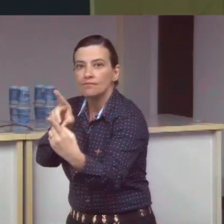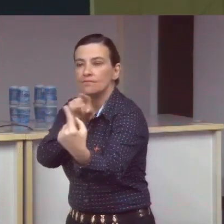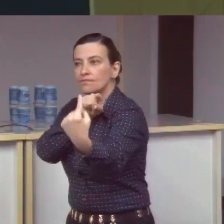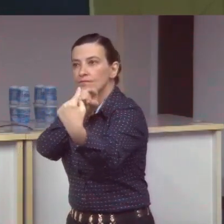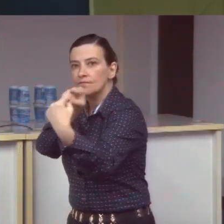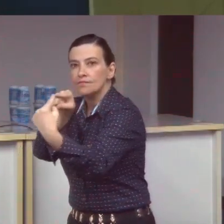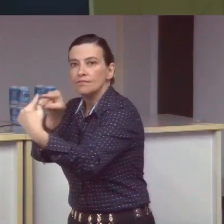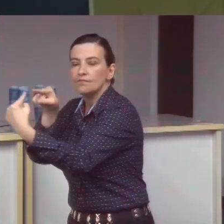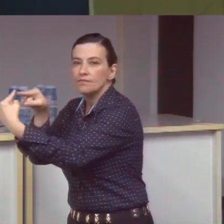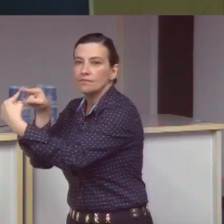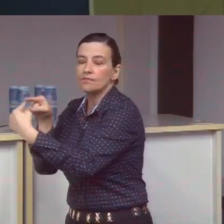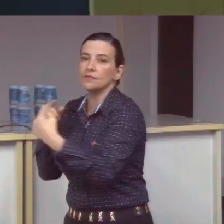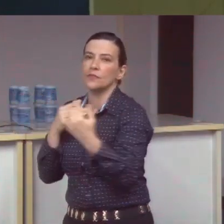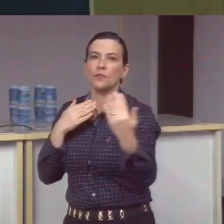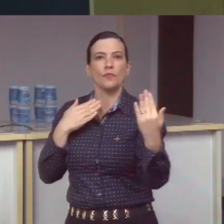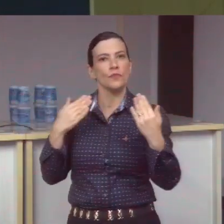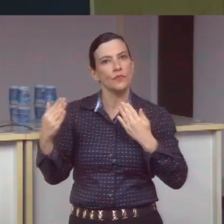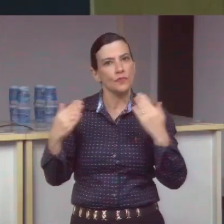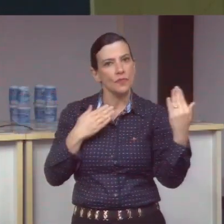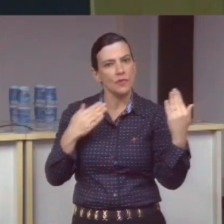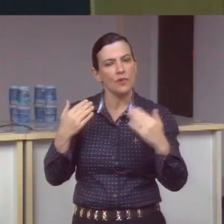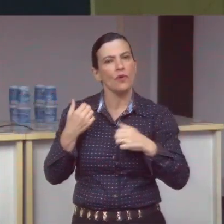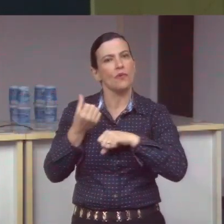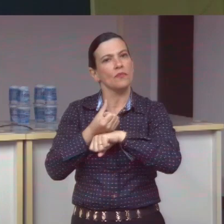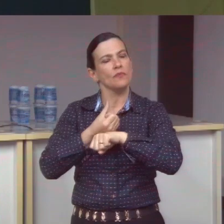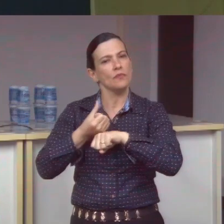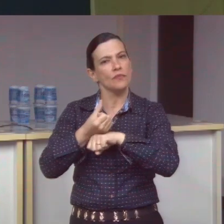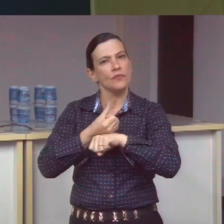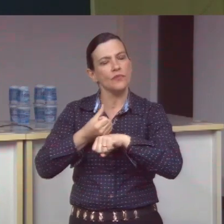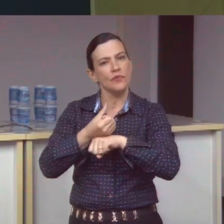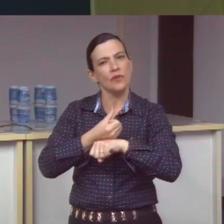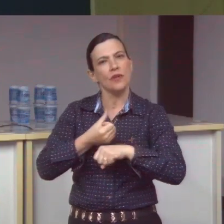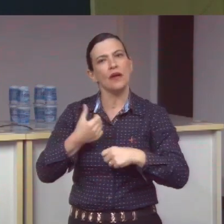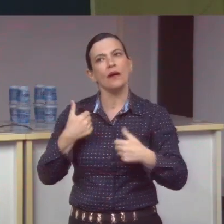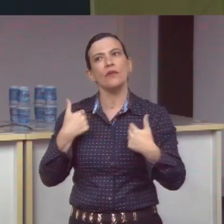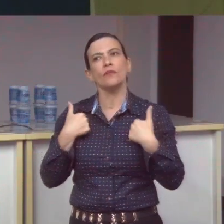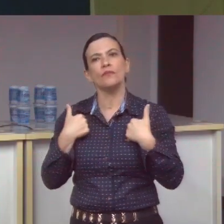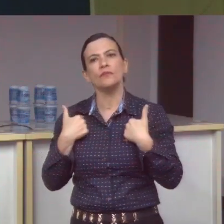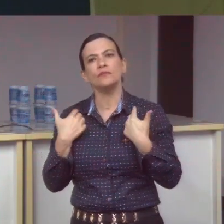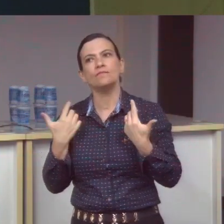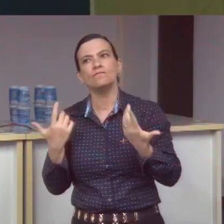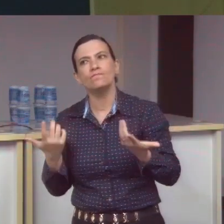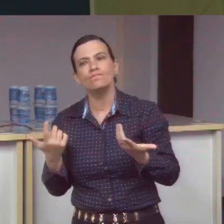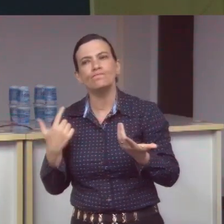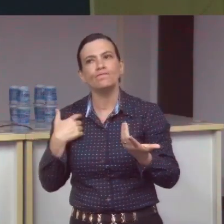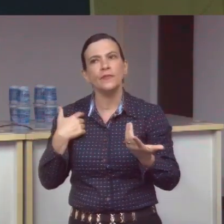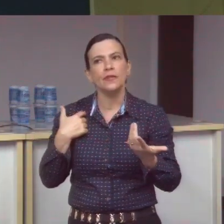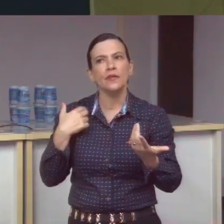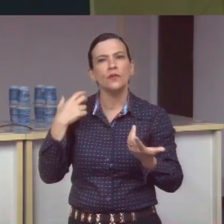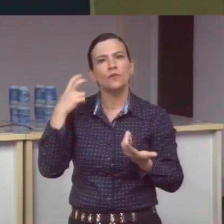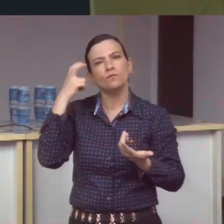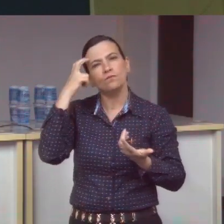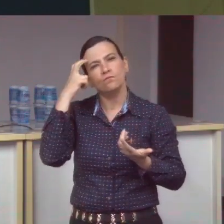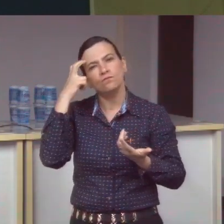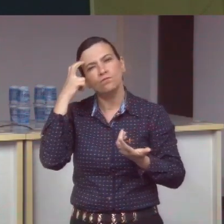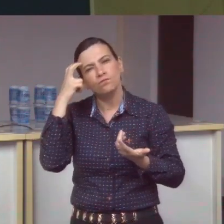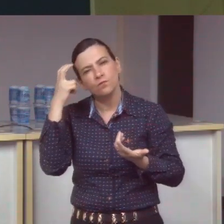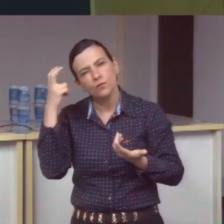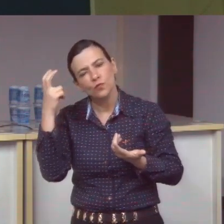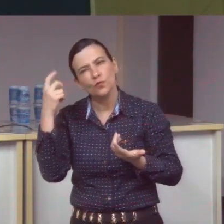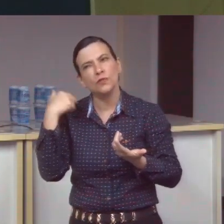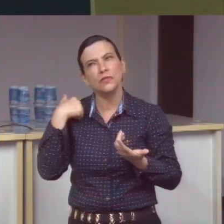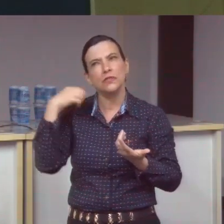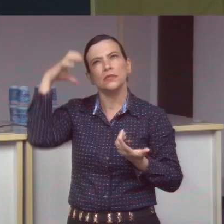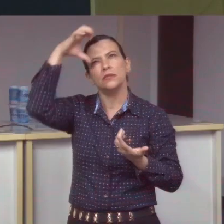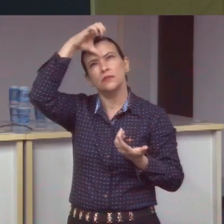como psicólogos, então, especialistas, onde é que eu vou oferecer o meu saber, a minha prática? Né? Ele